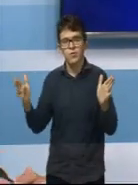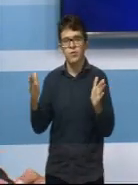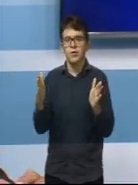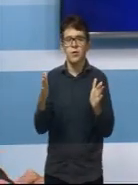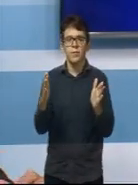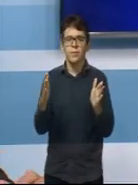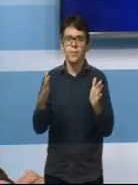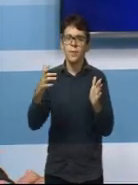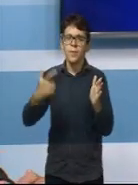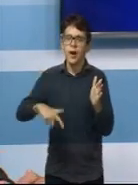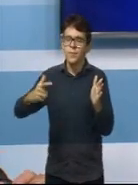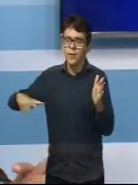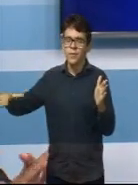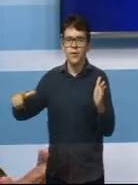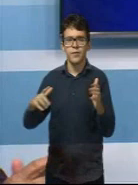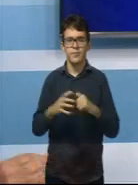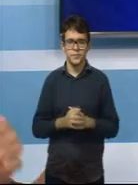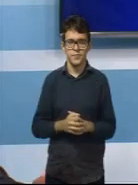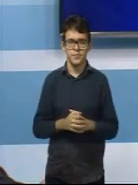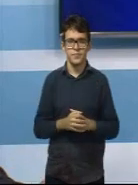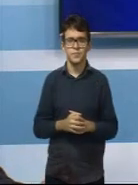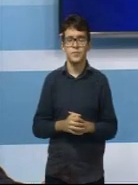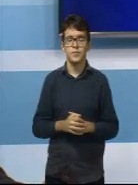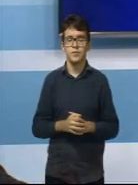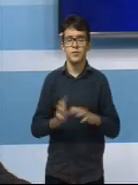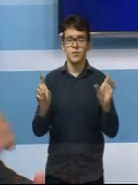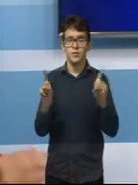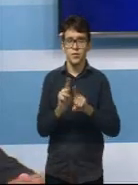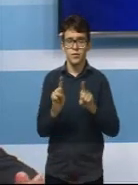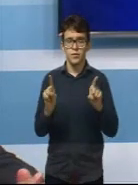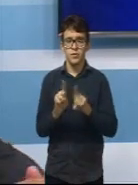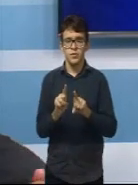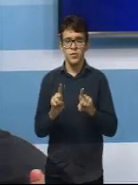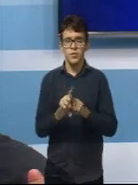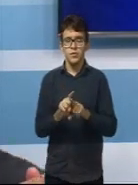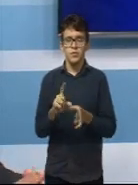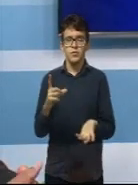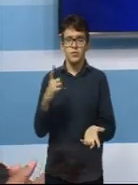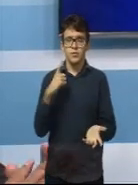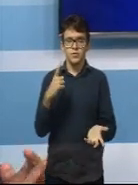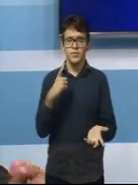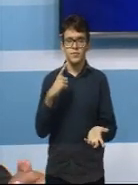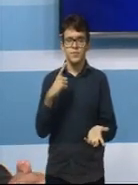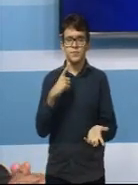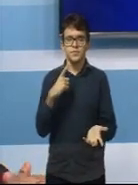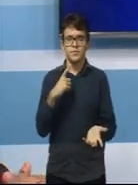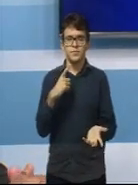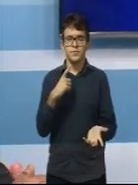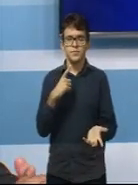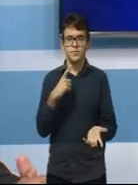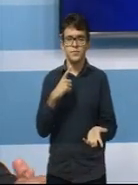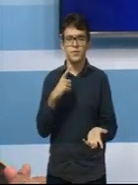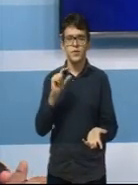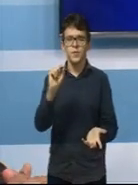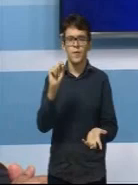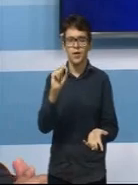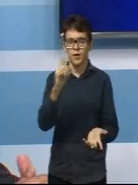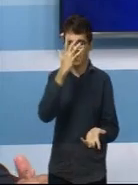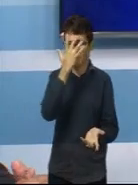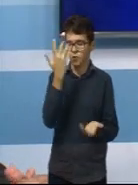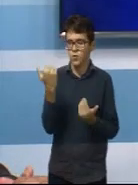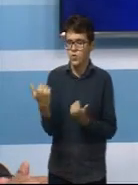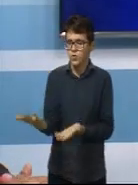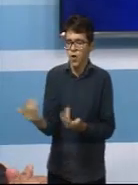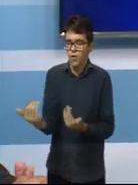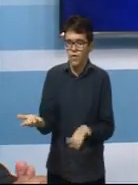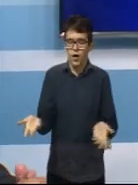mulheres. Cria uma expectativa negativa, chamemos assim, para a juventude, para aqueles que